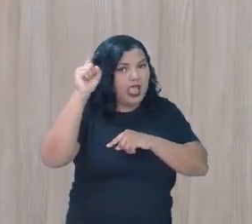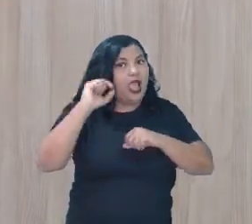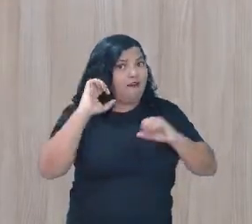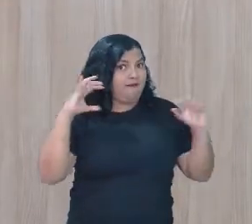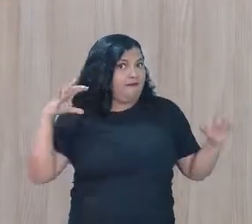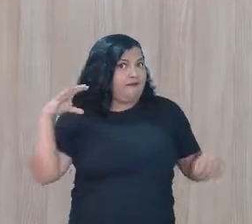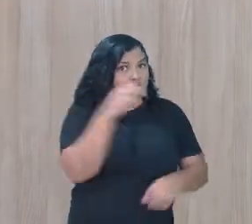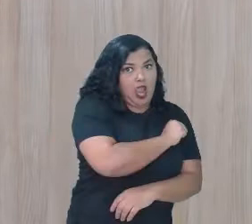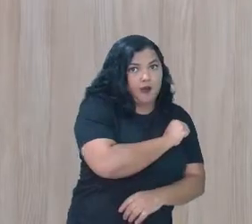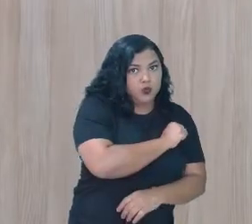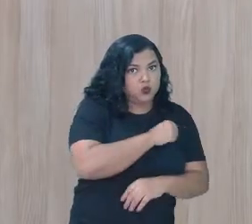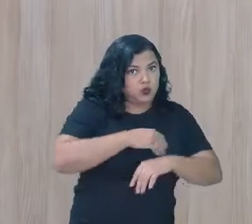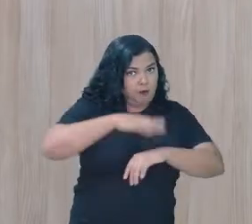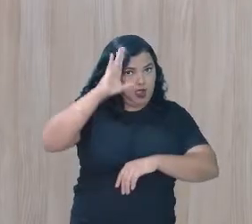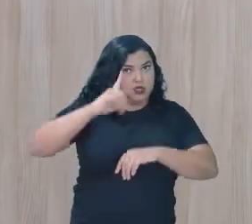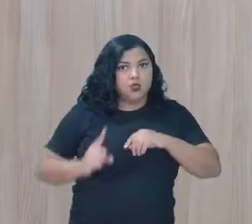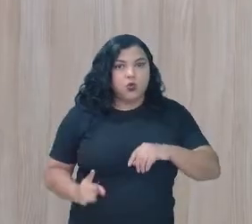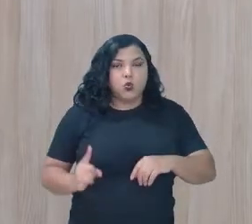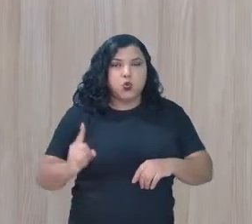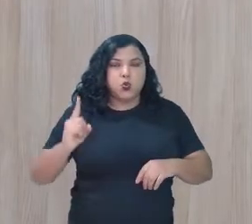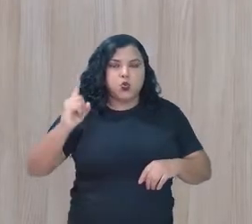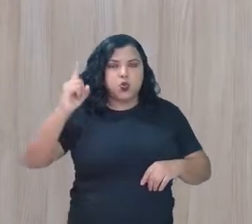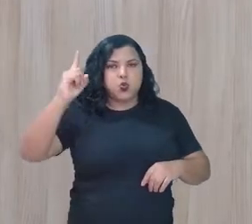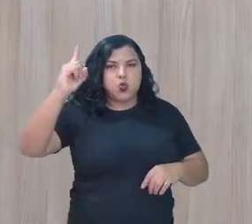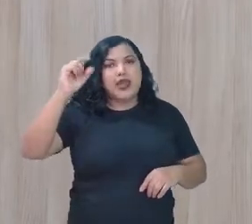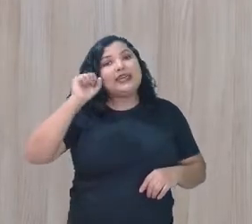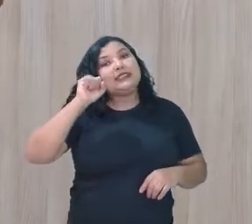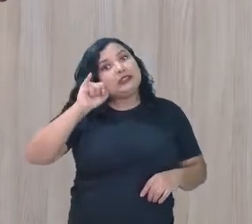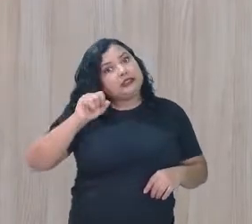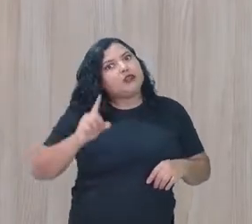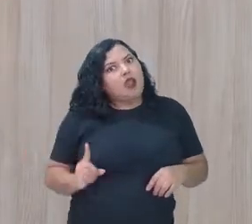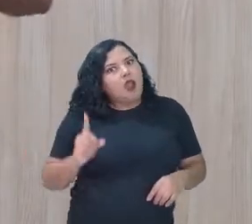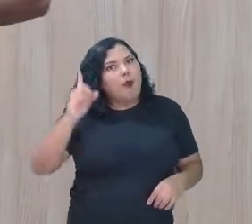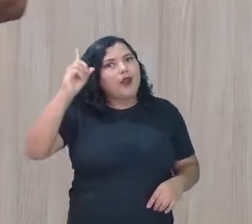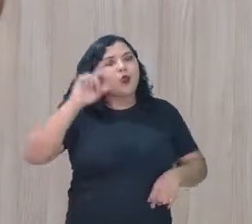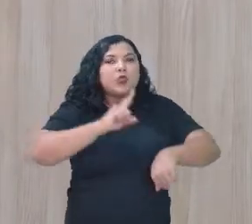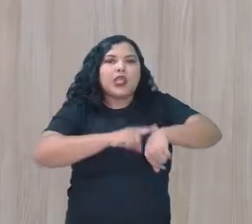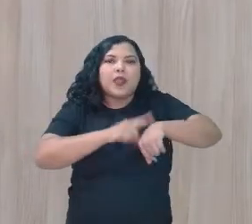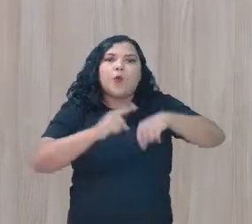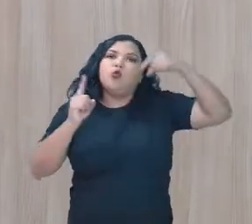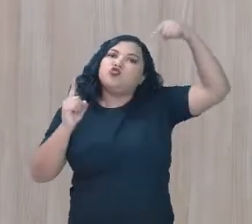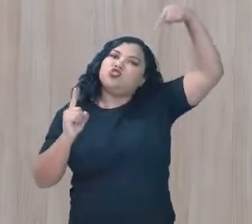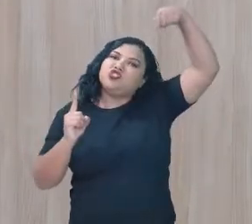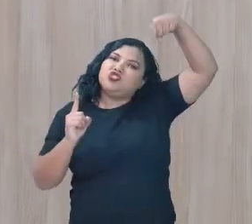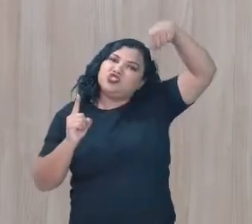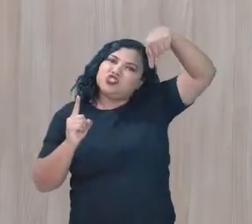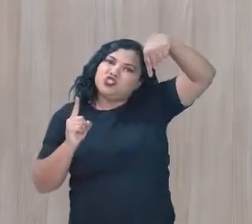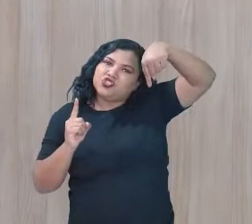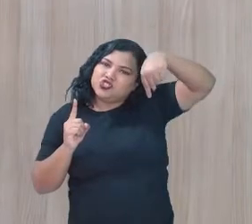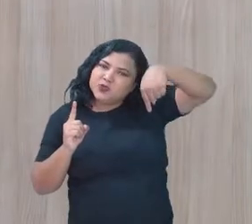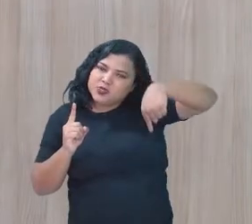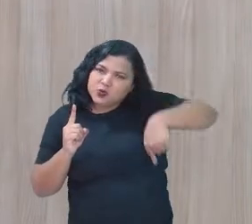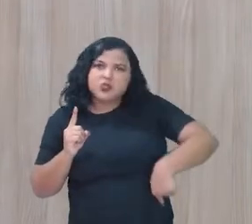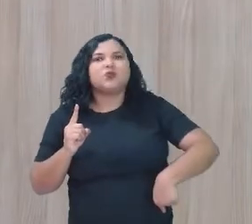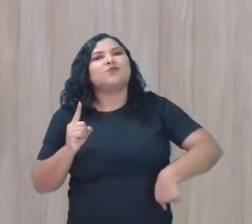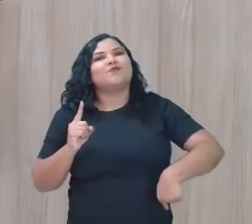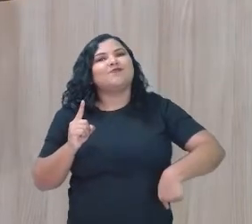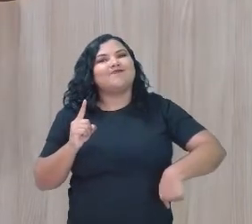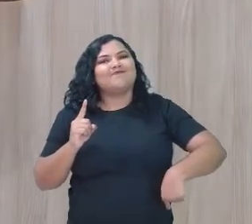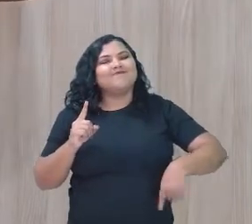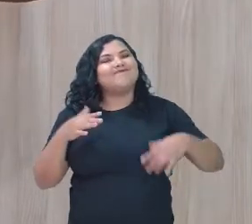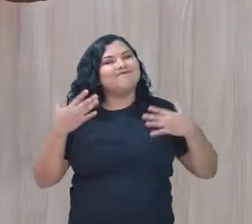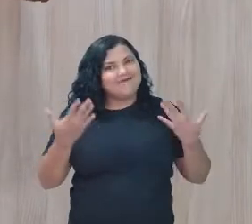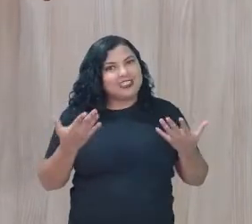a velocidade aumentou. E ao passo que a velocidade aumentou, o tempo gasto ele